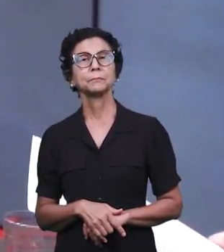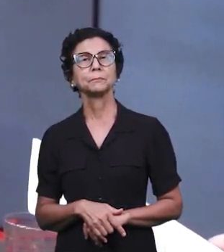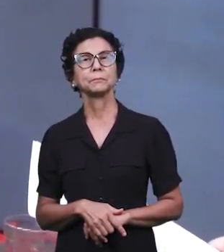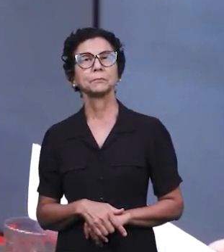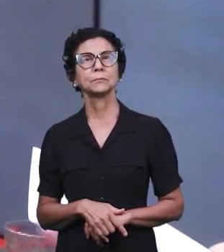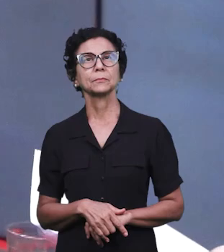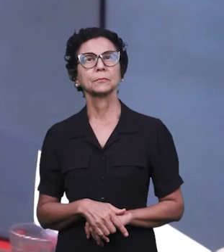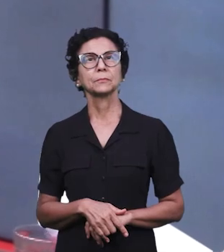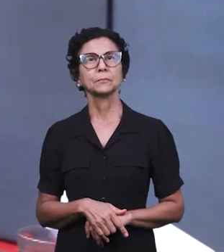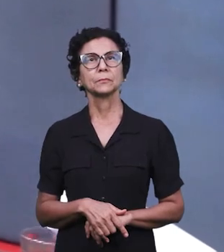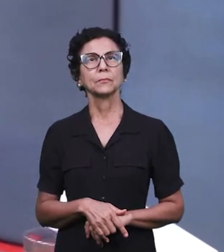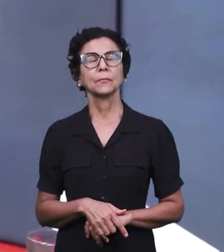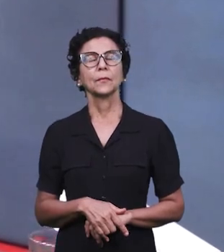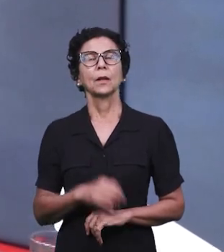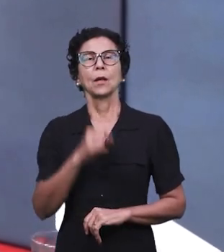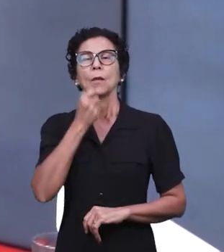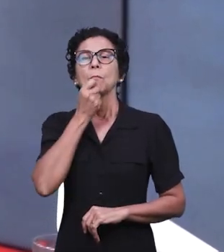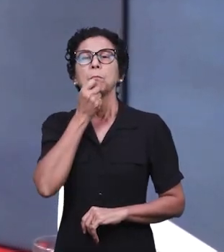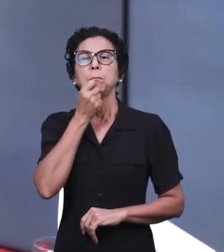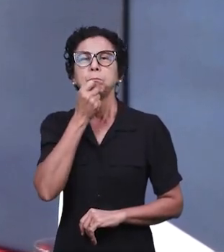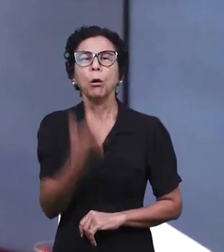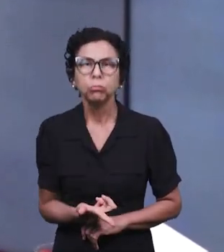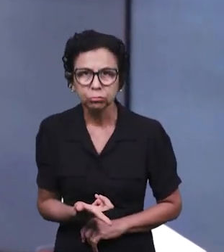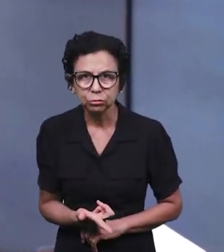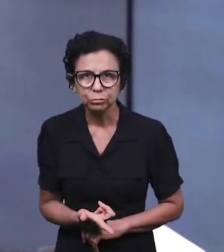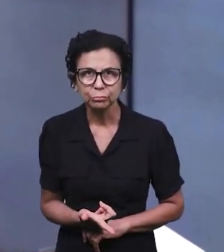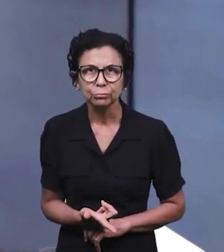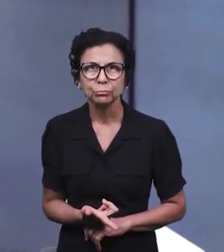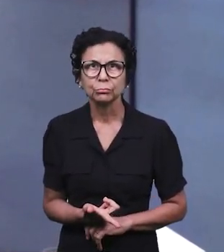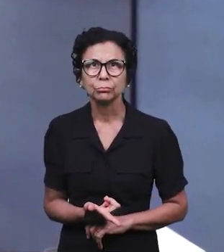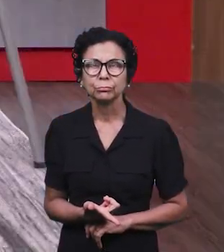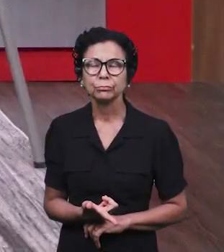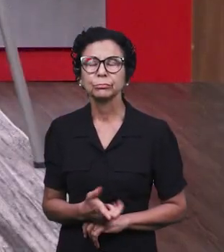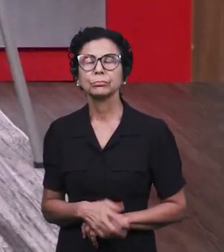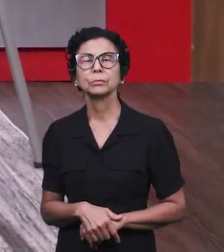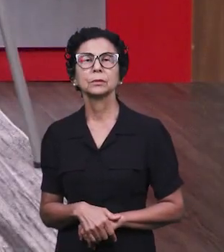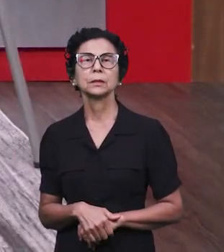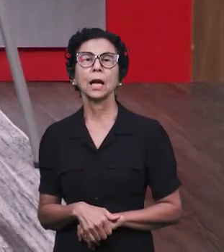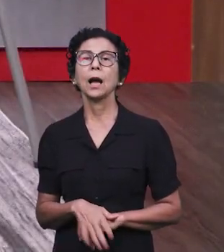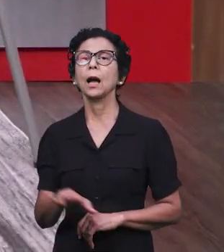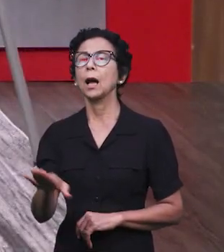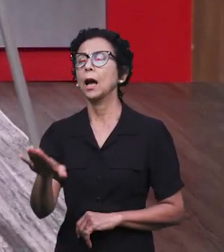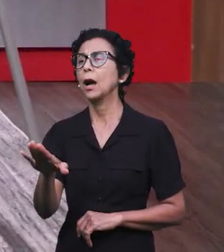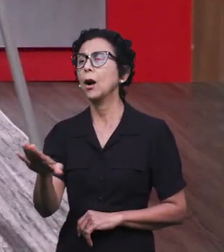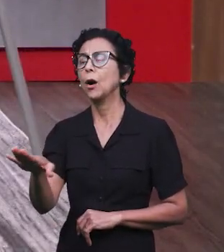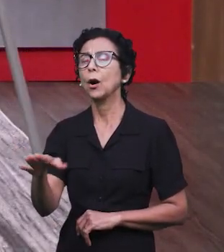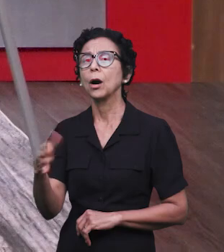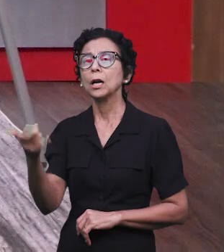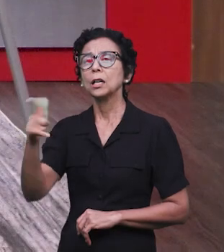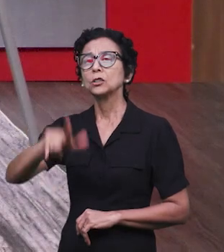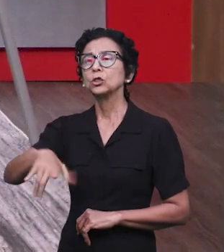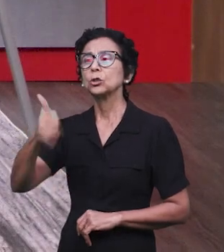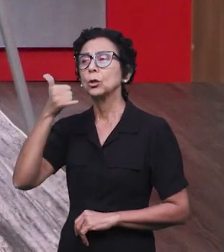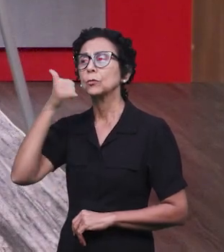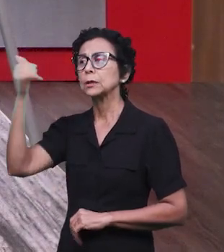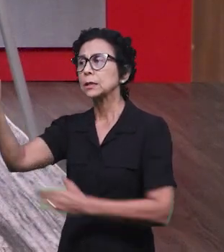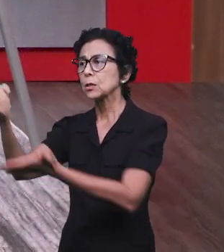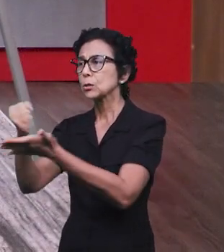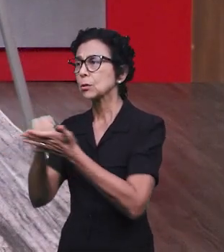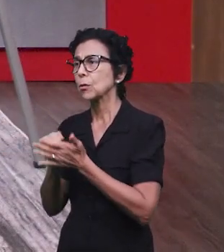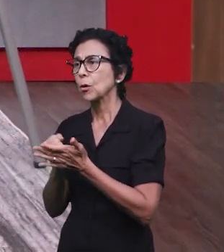5. A criança desengasgou. Você liga para o socorro e fala, não precisa vir, eu já consegui fazer desengasgar.